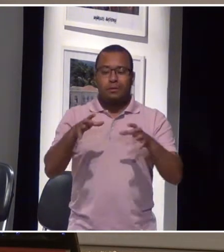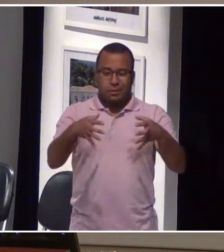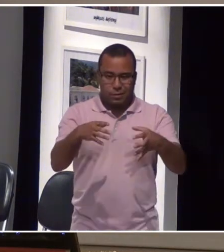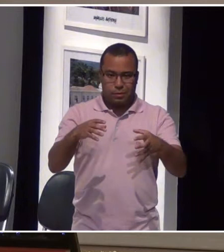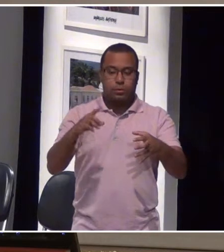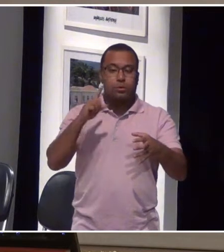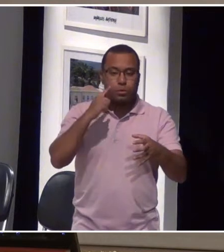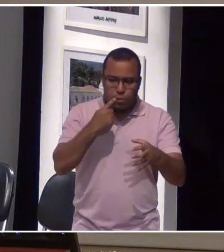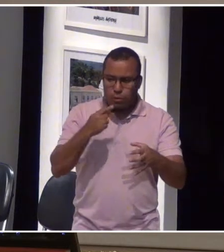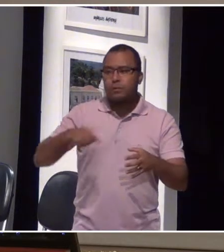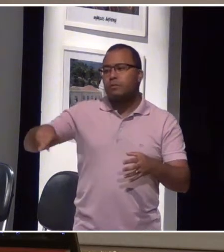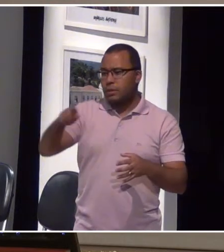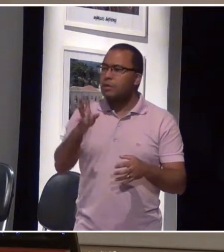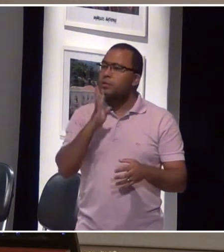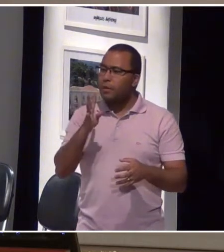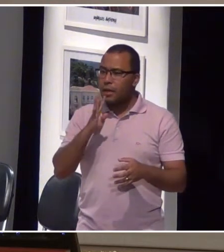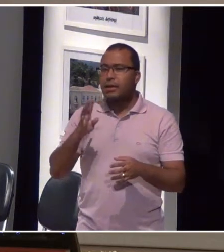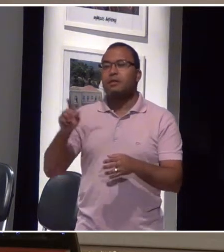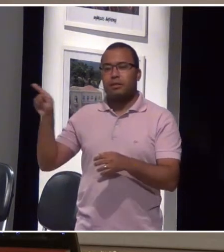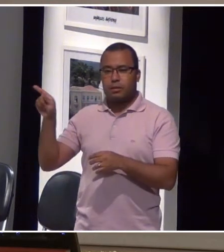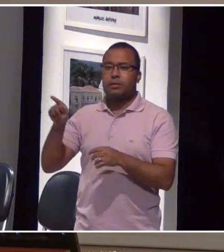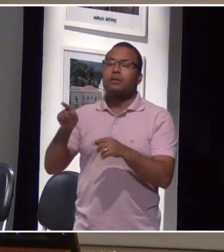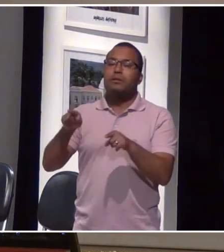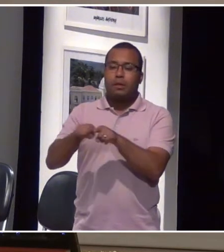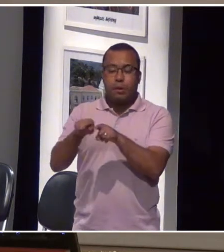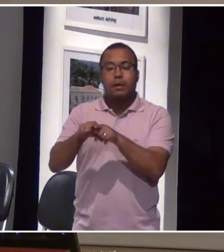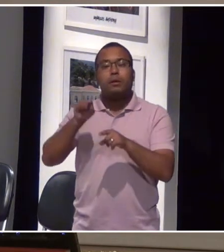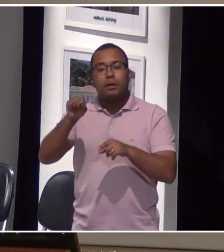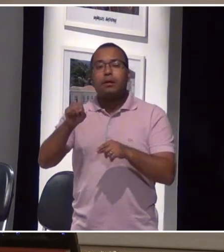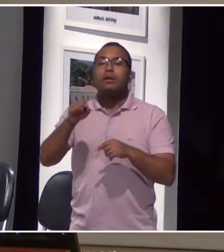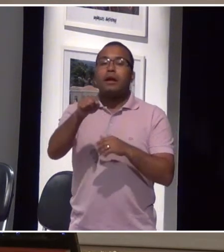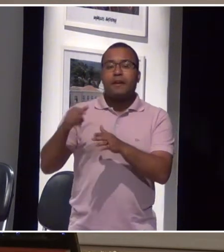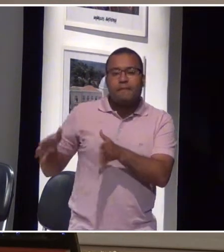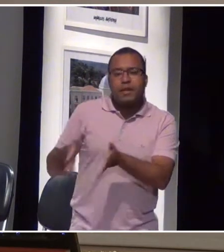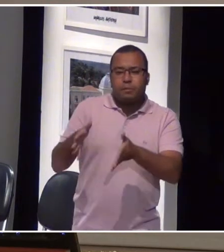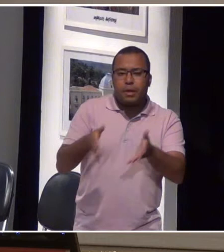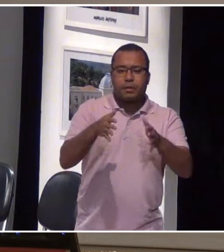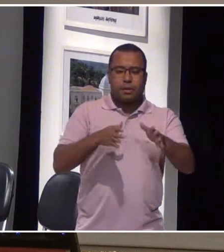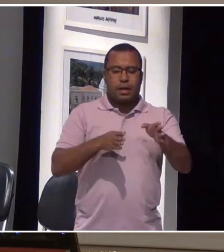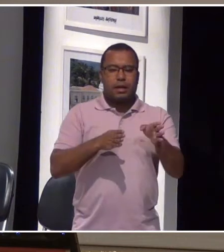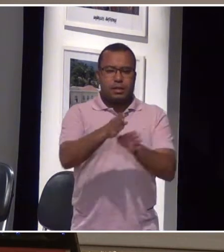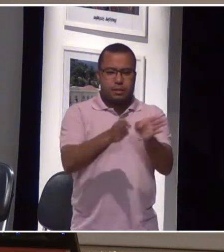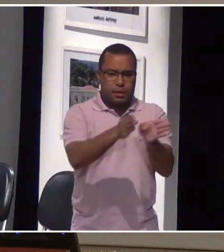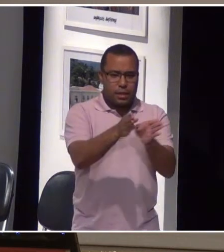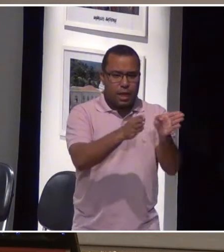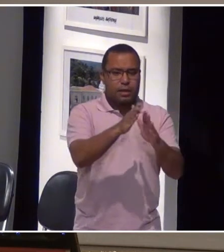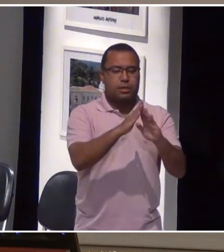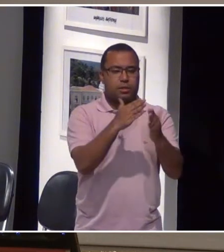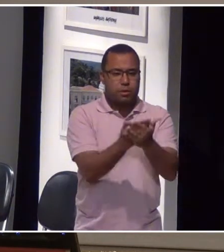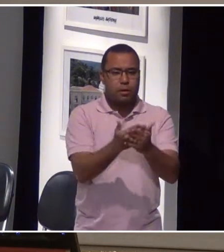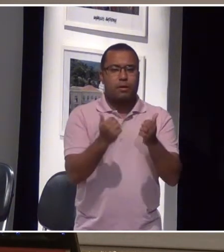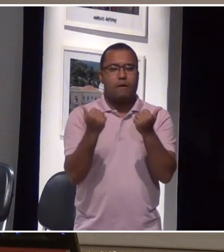dos surdos, vocês todos conhecem, eu imagino também, têm a ver com investimentos na acessibilidade das